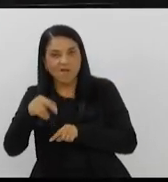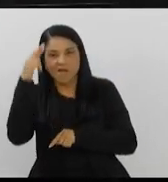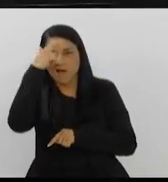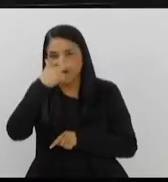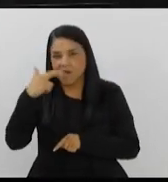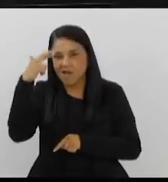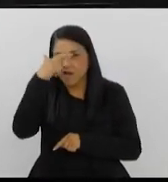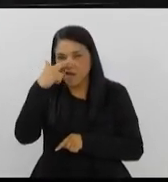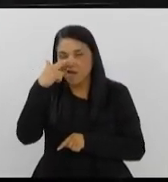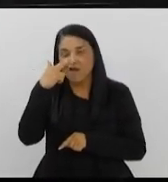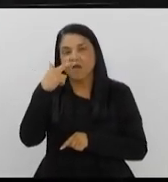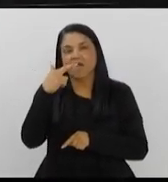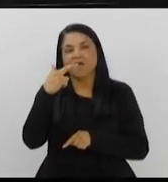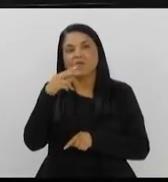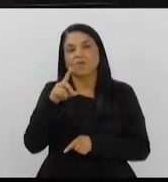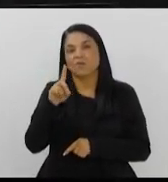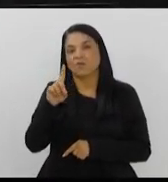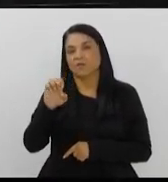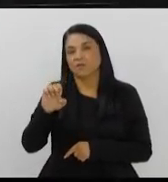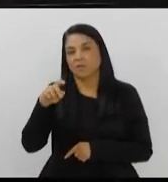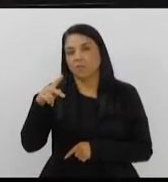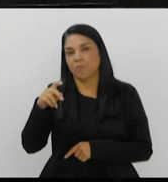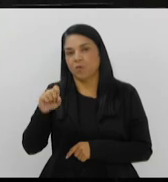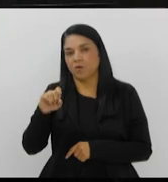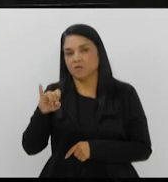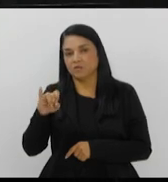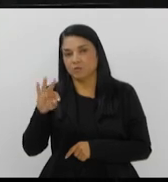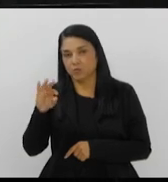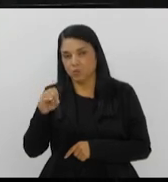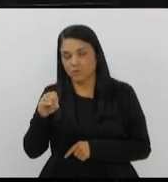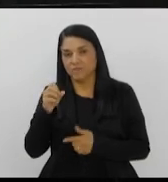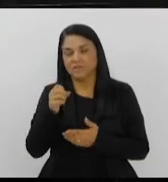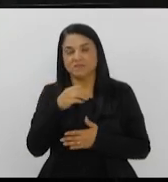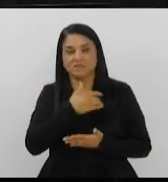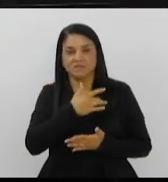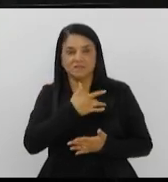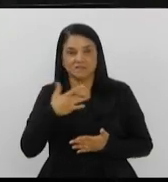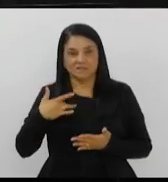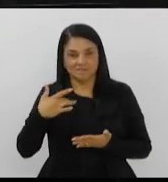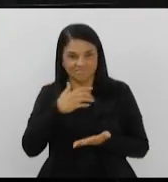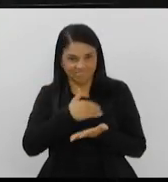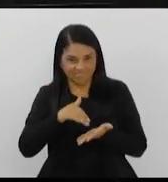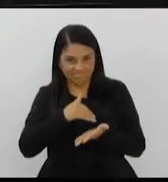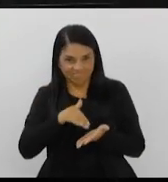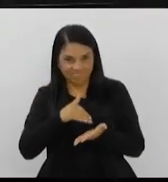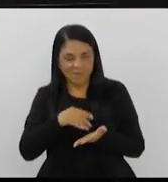Saúde para entender se realmente tem aquela medicação que Vossa Excelência comprou.